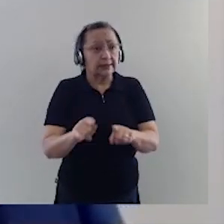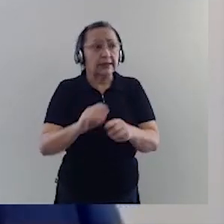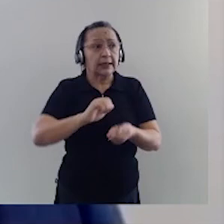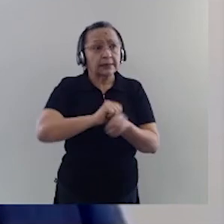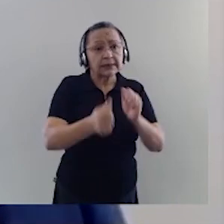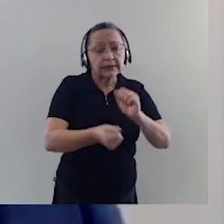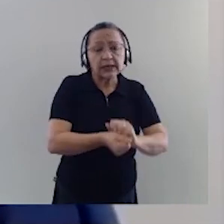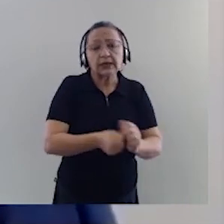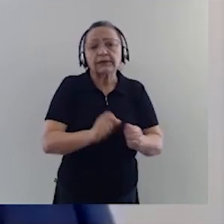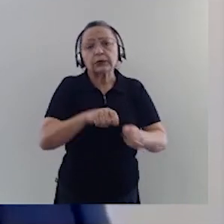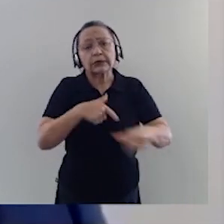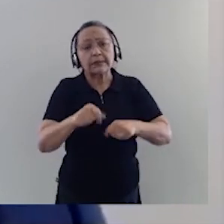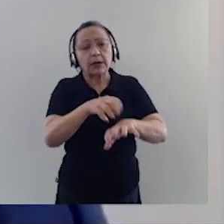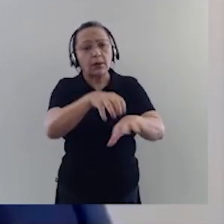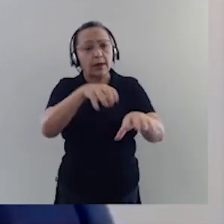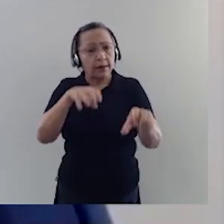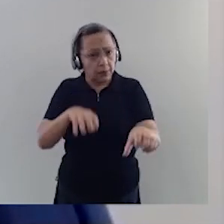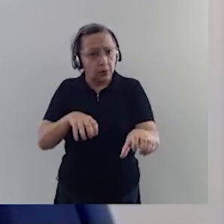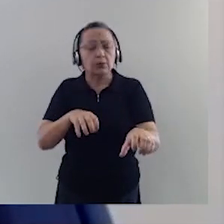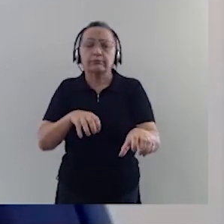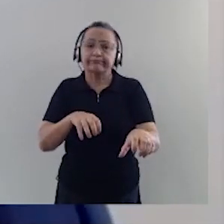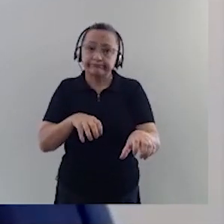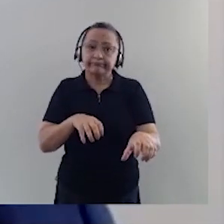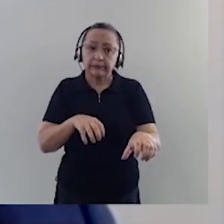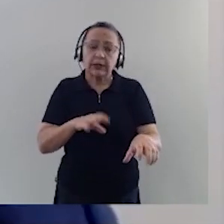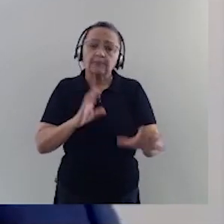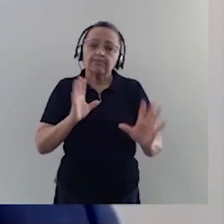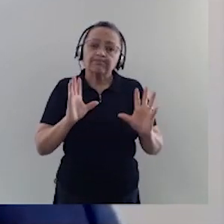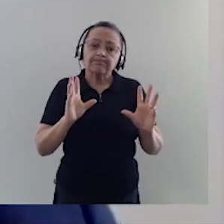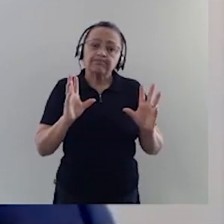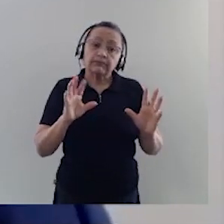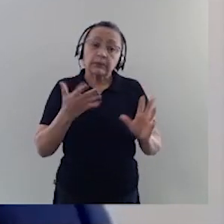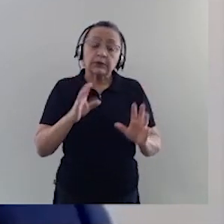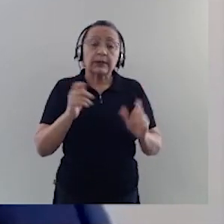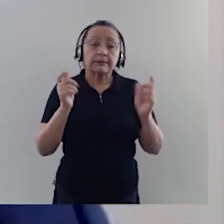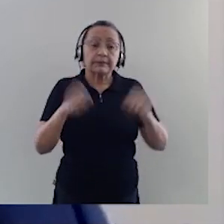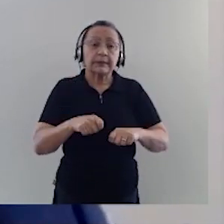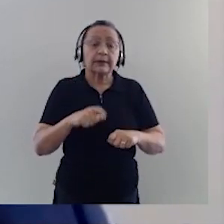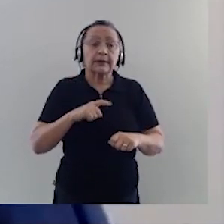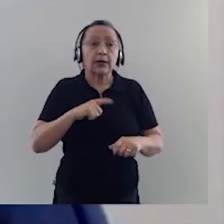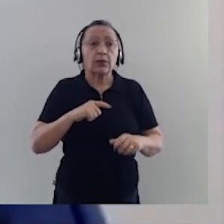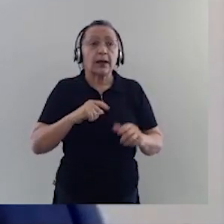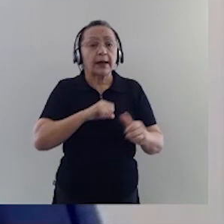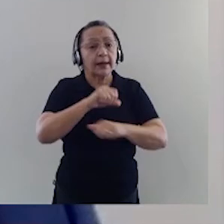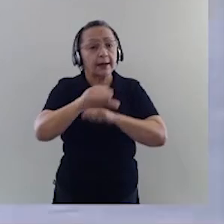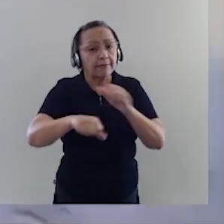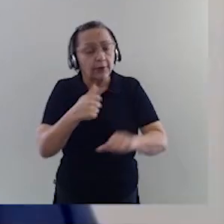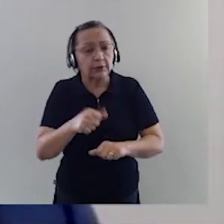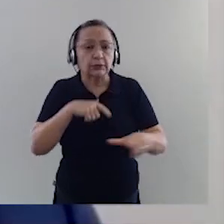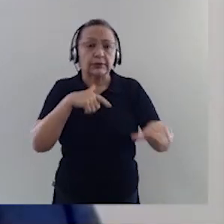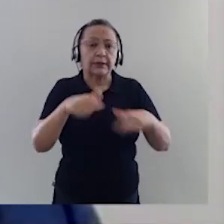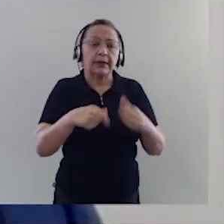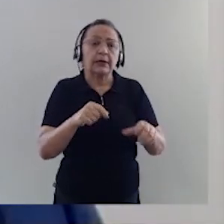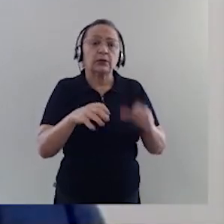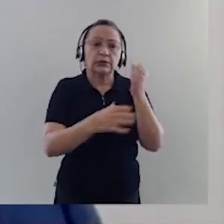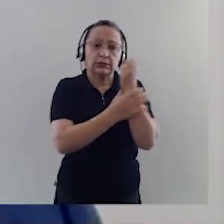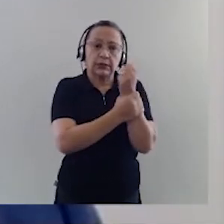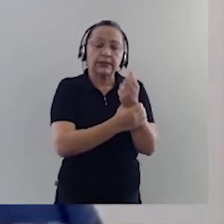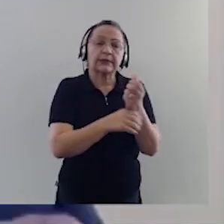seja, vai haver uma dificuldade no mercado de trabalho, seguramente, e isso gera